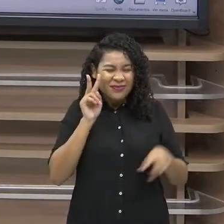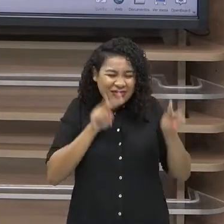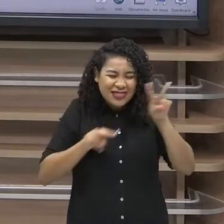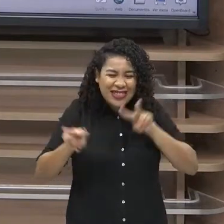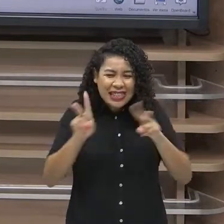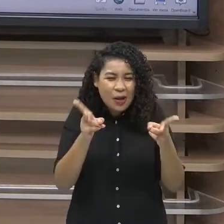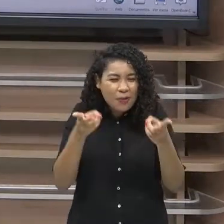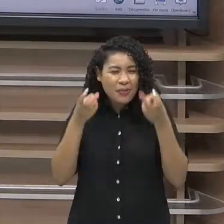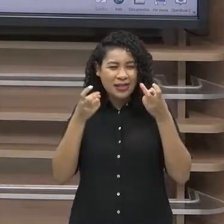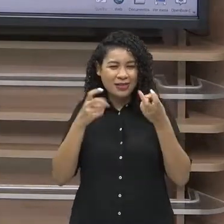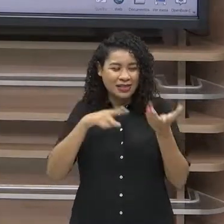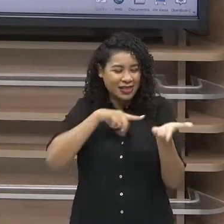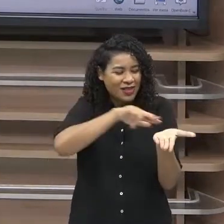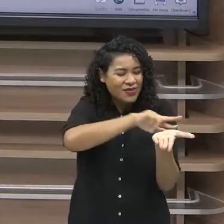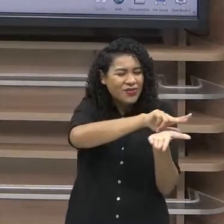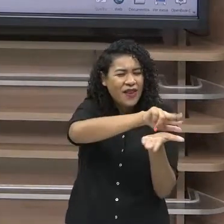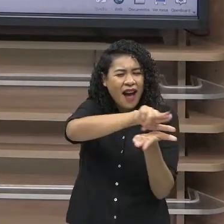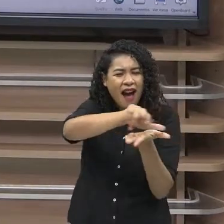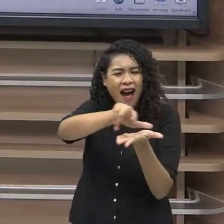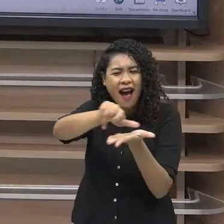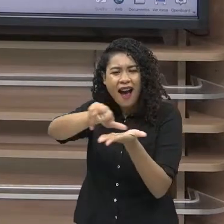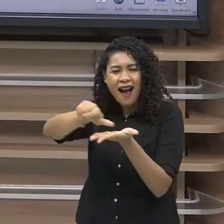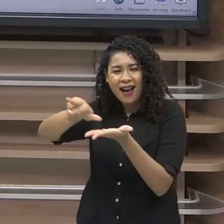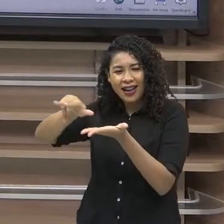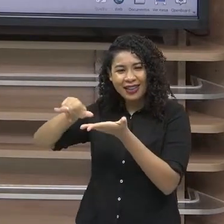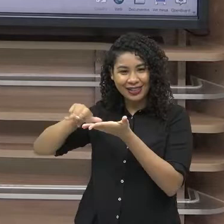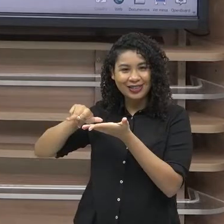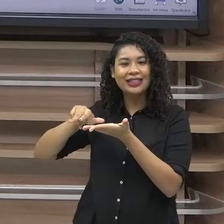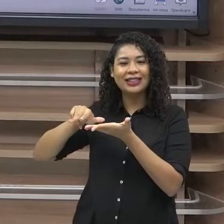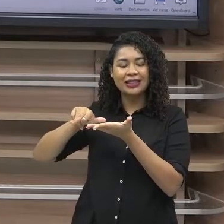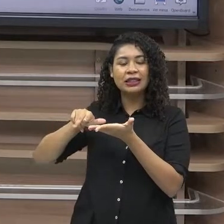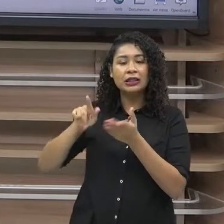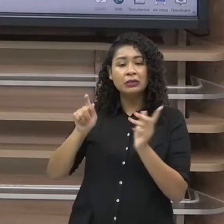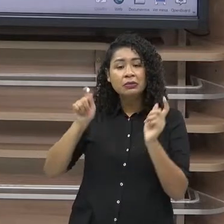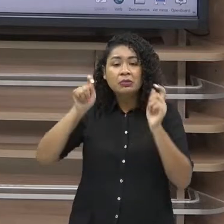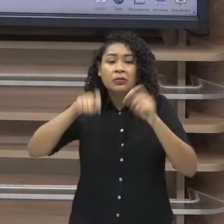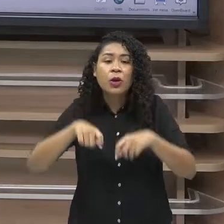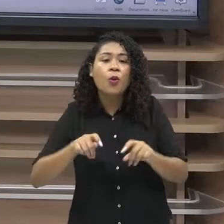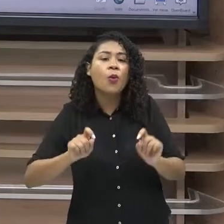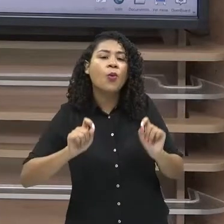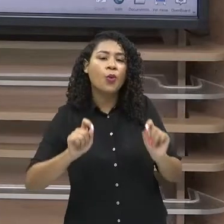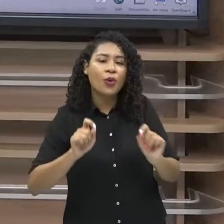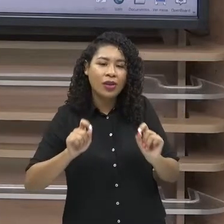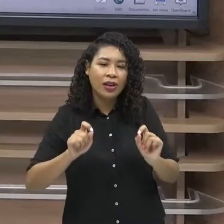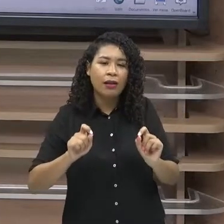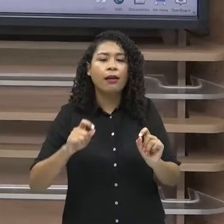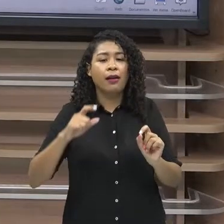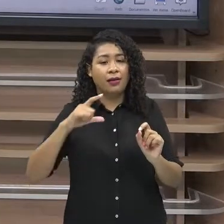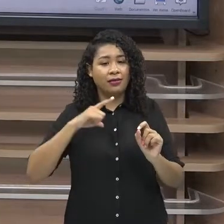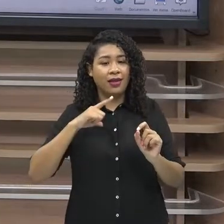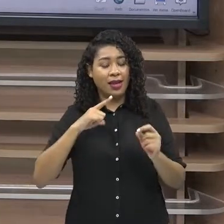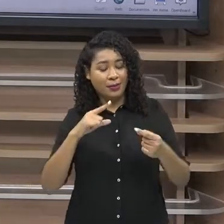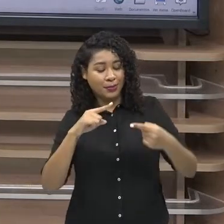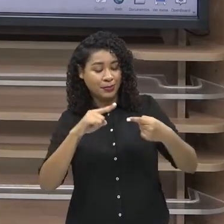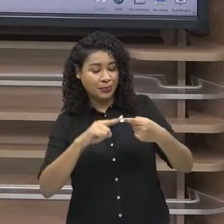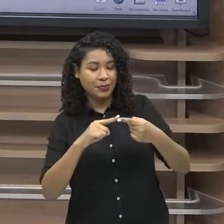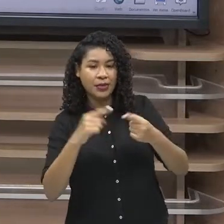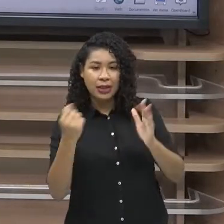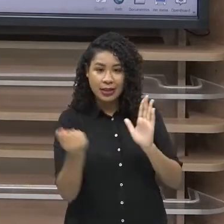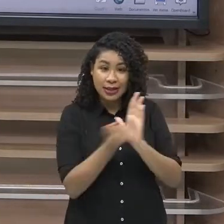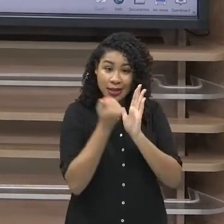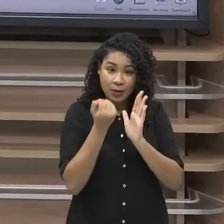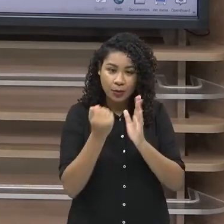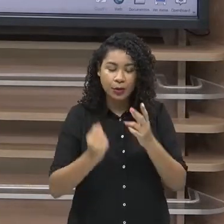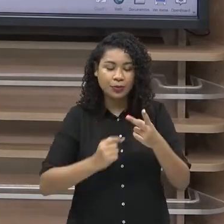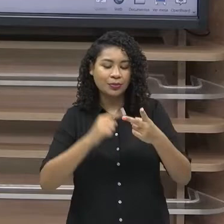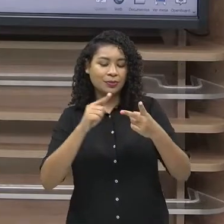grande diversidade de religiões, elas comportam essa dimensão dos símbolos, dos mitos e